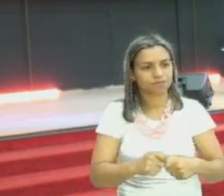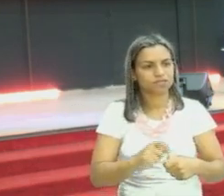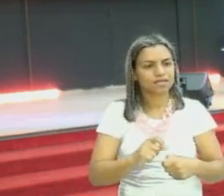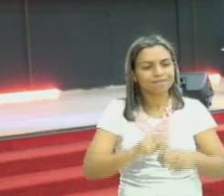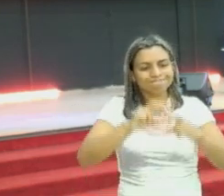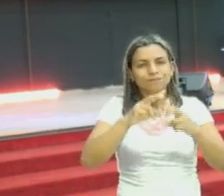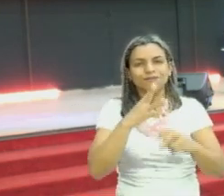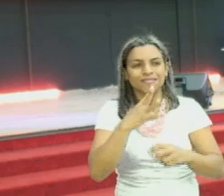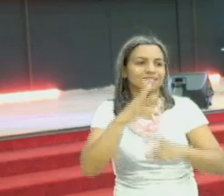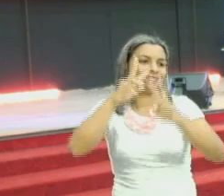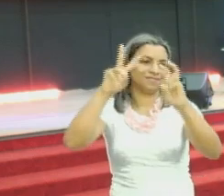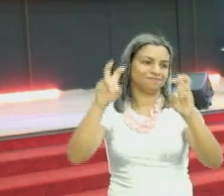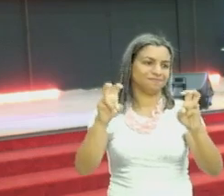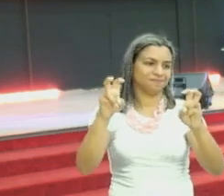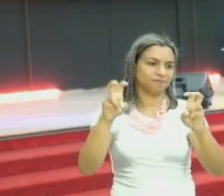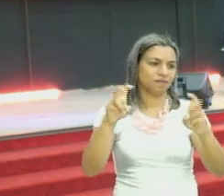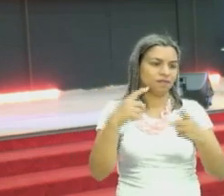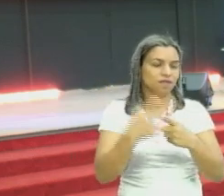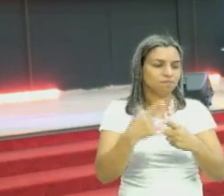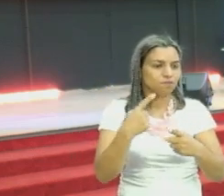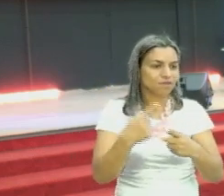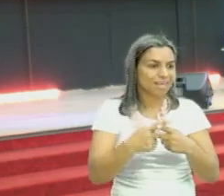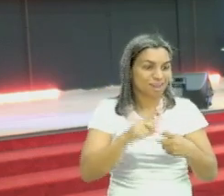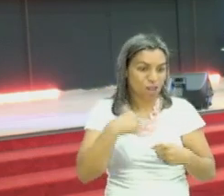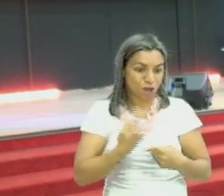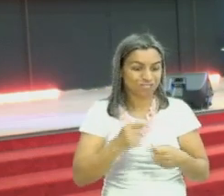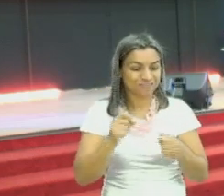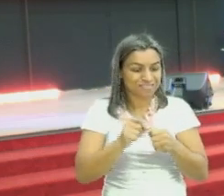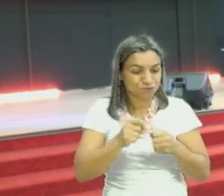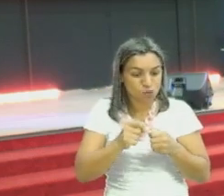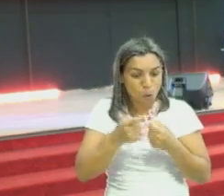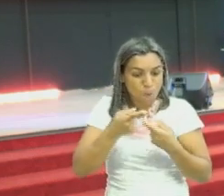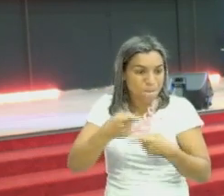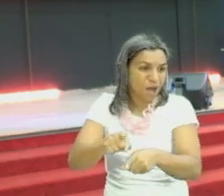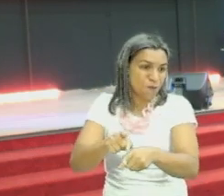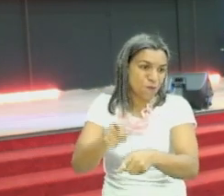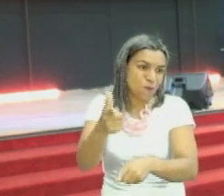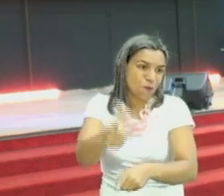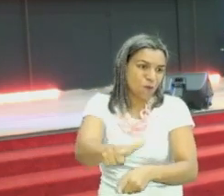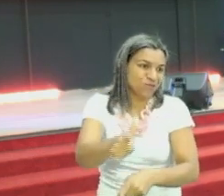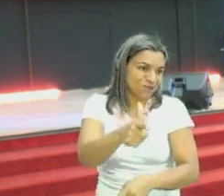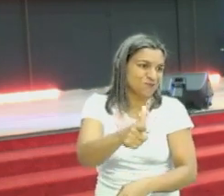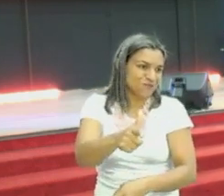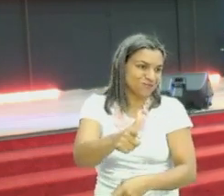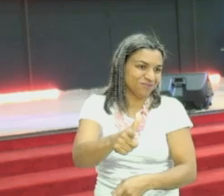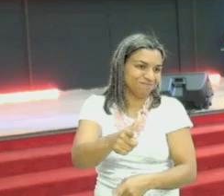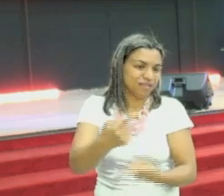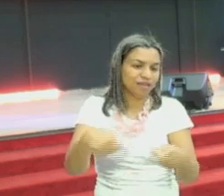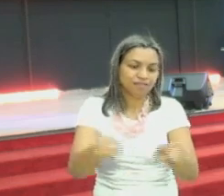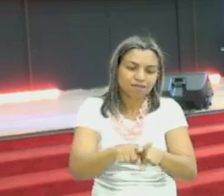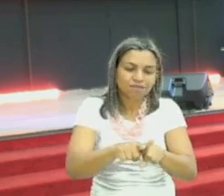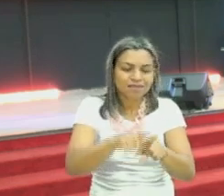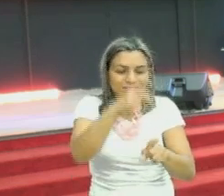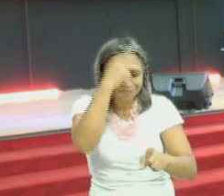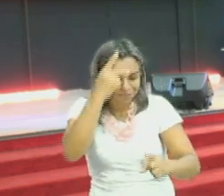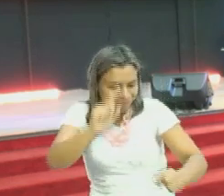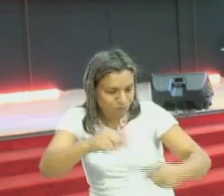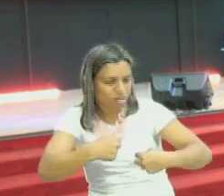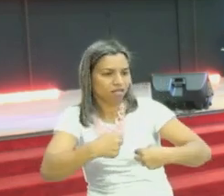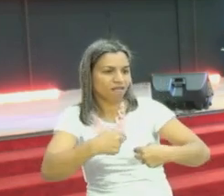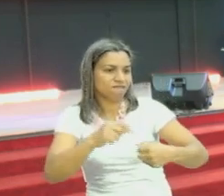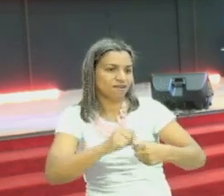assunto, porque ferimos pessoas e somos feridos